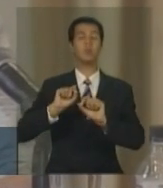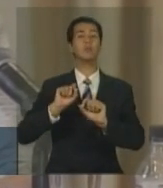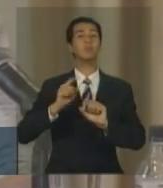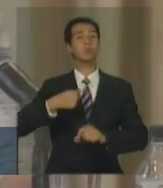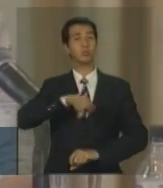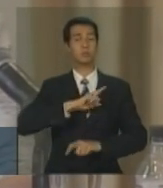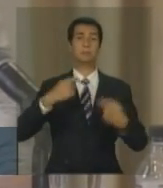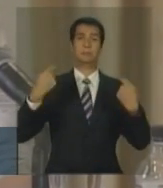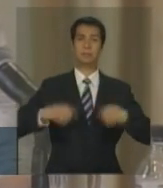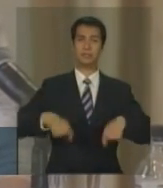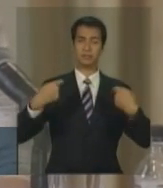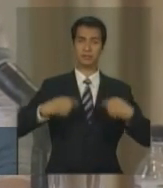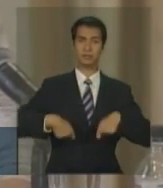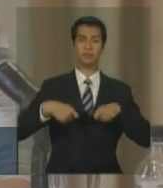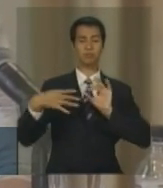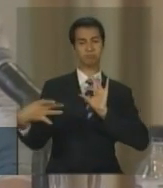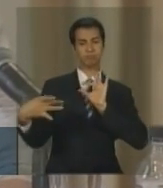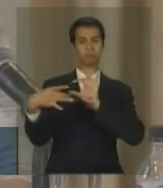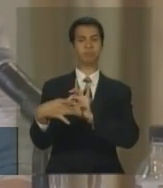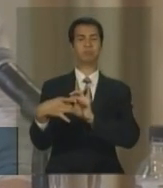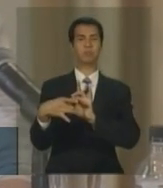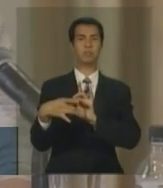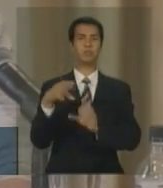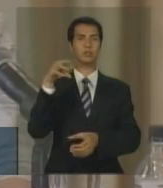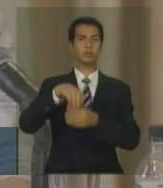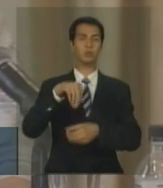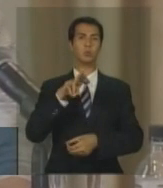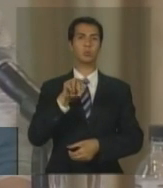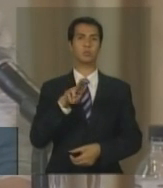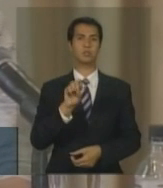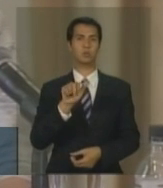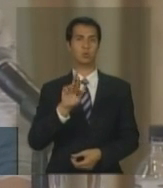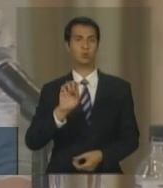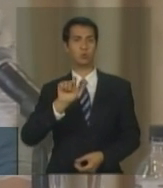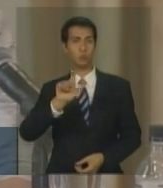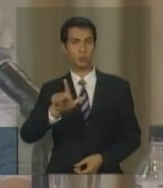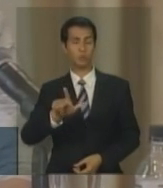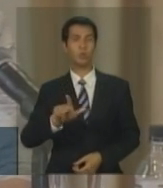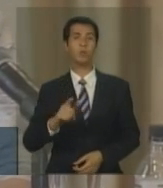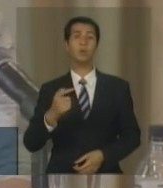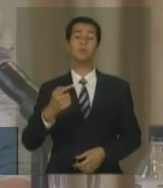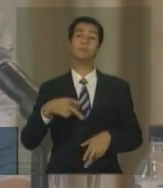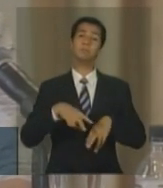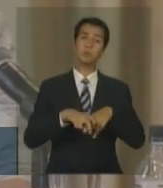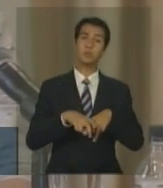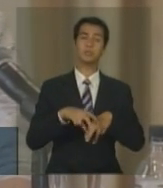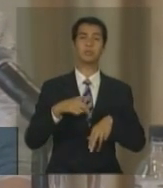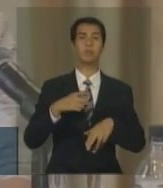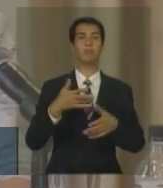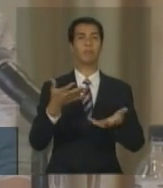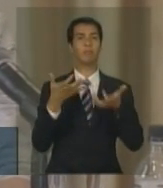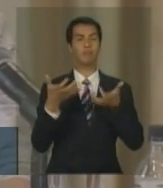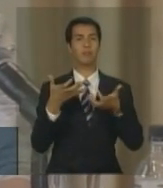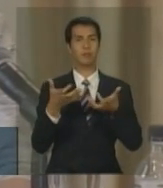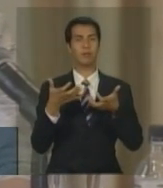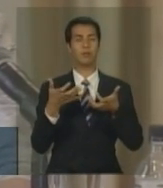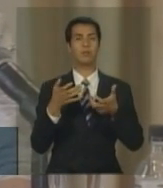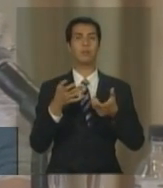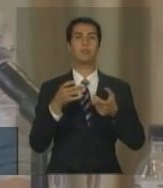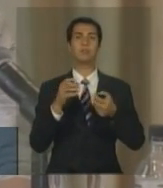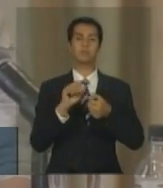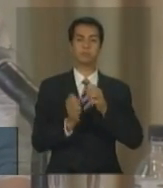relações dentro dos países da Unasul e, portanto, queríamos fazer uma reunião de